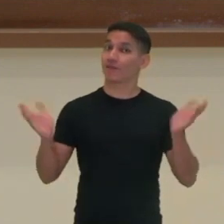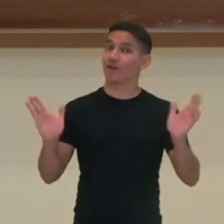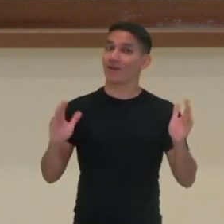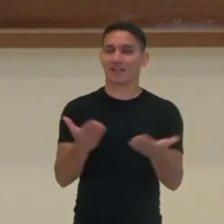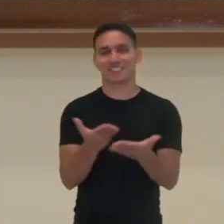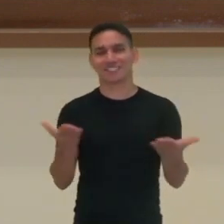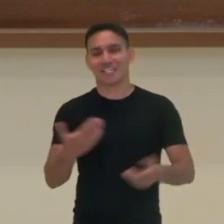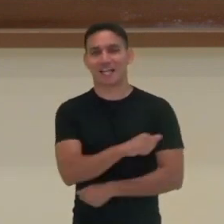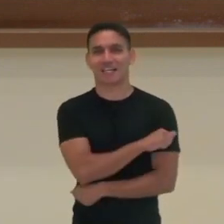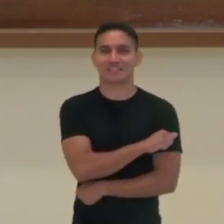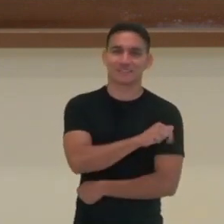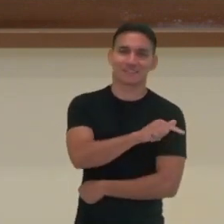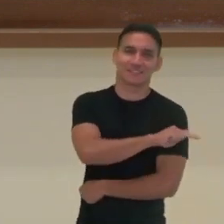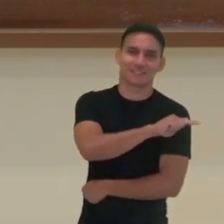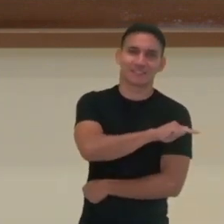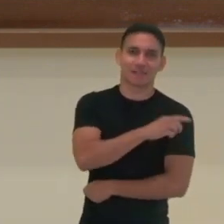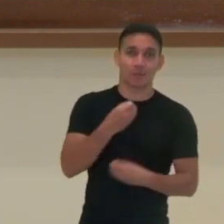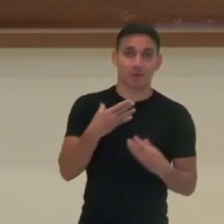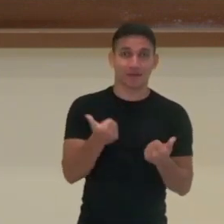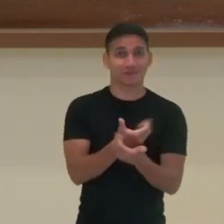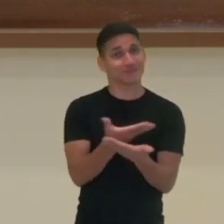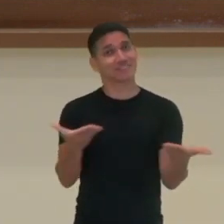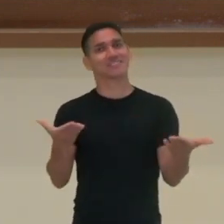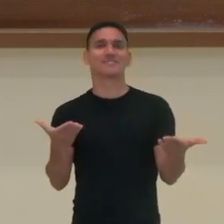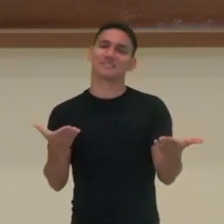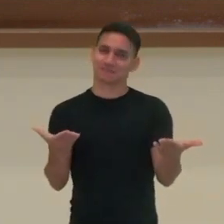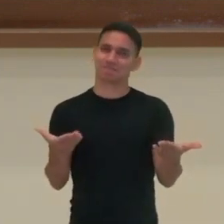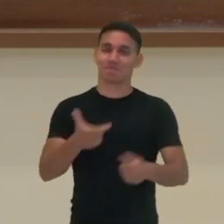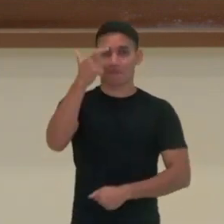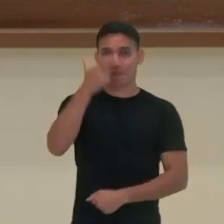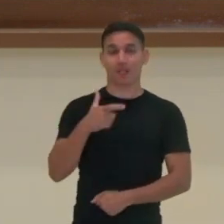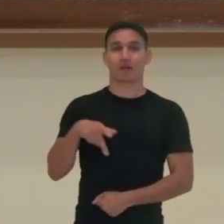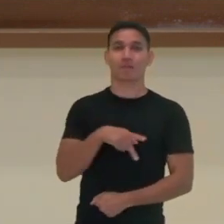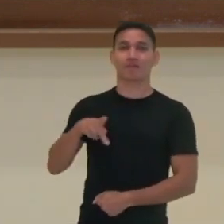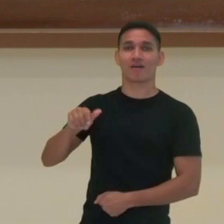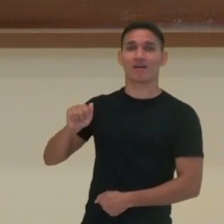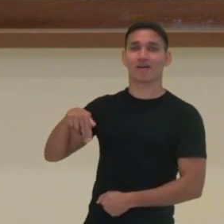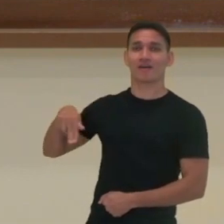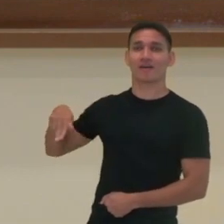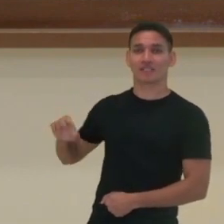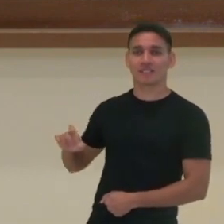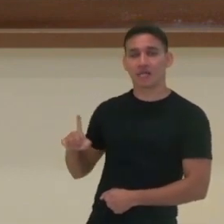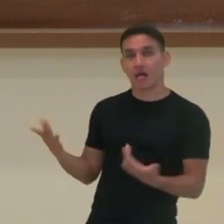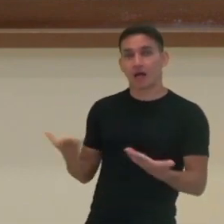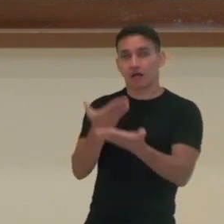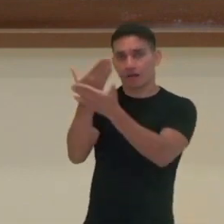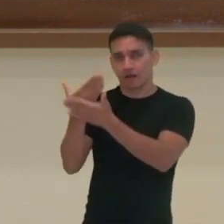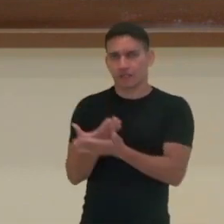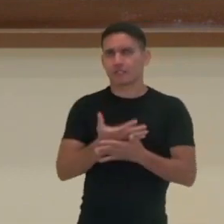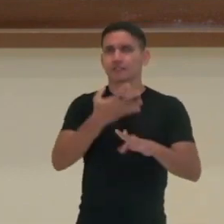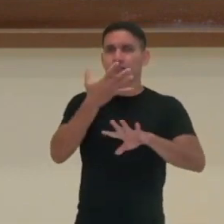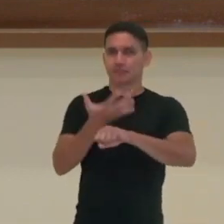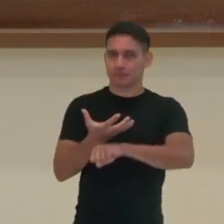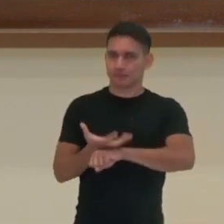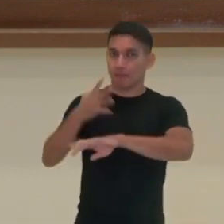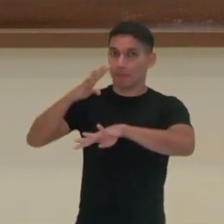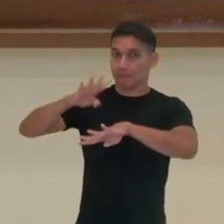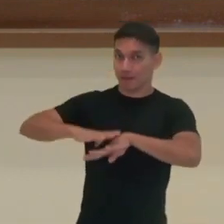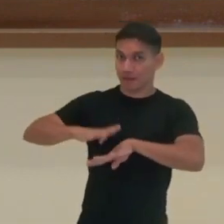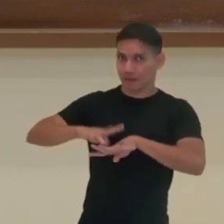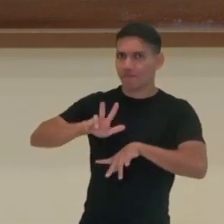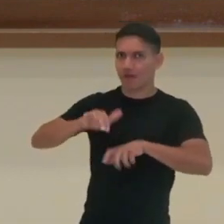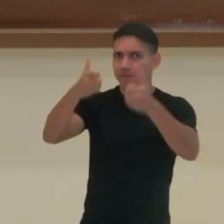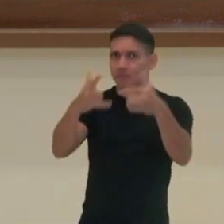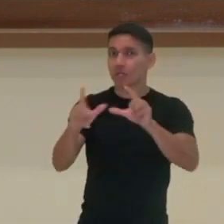Olá, alunos do 7º ano, tudo bem com vocês? Eu sou a professora Anne e na aula de matemática de hoje nós